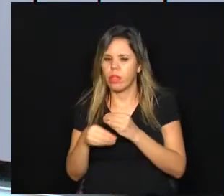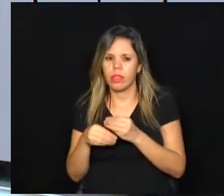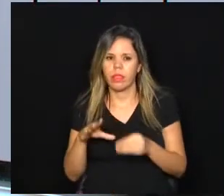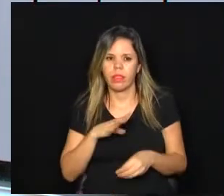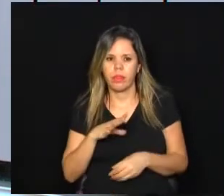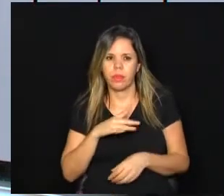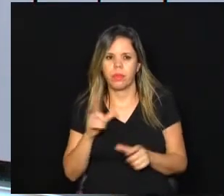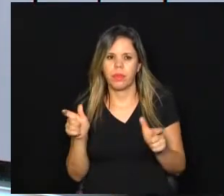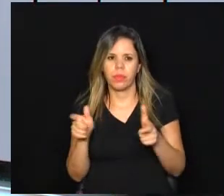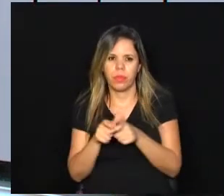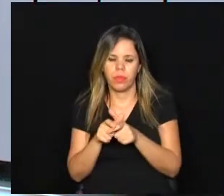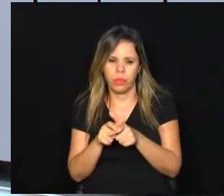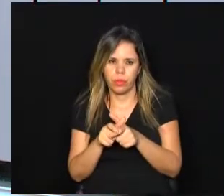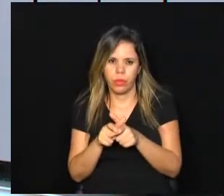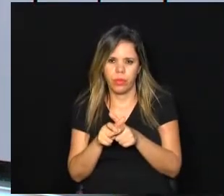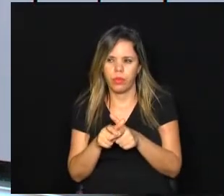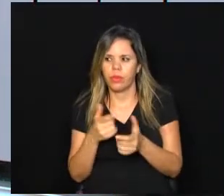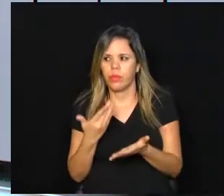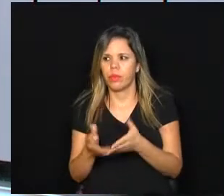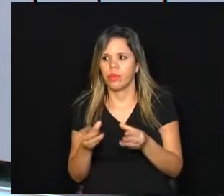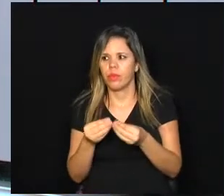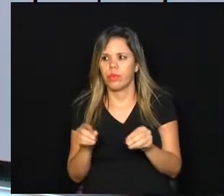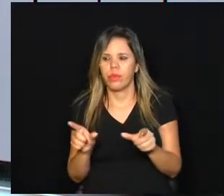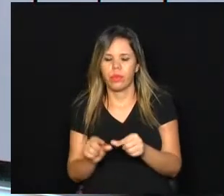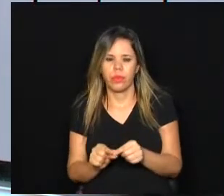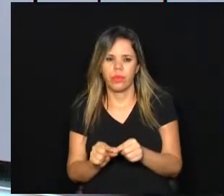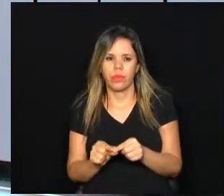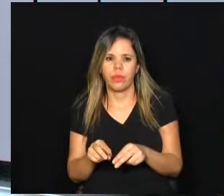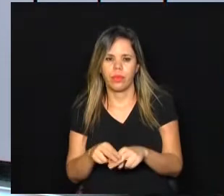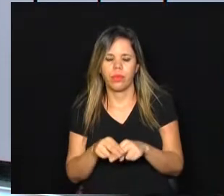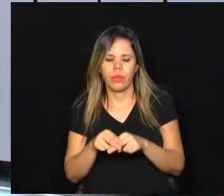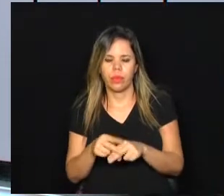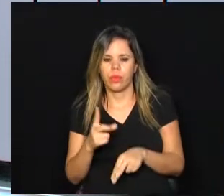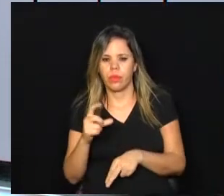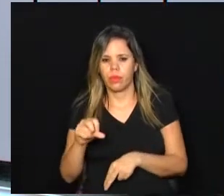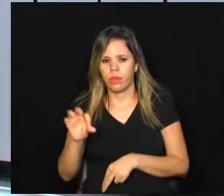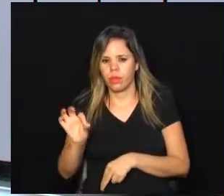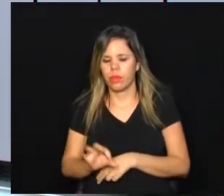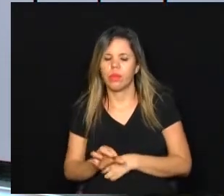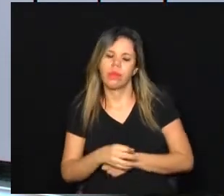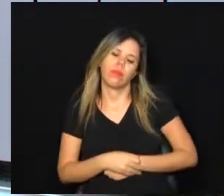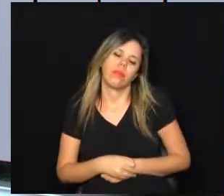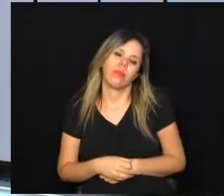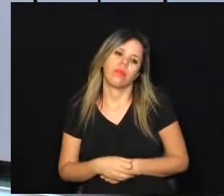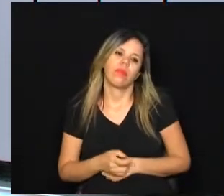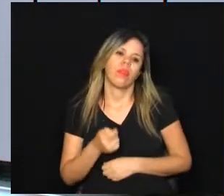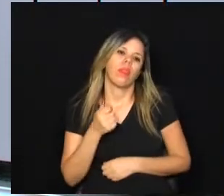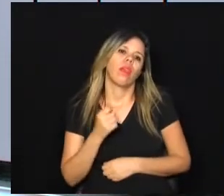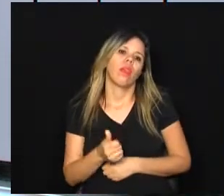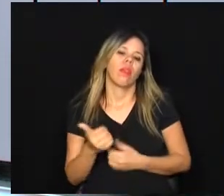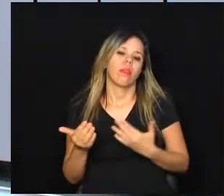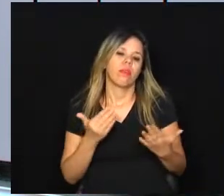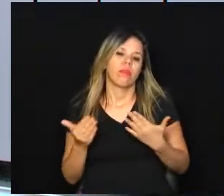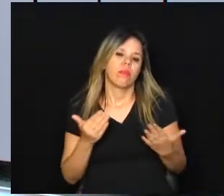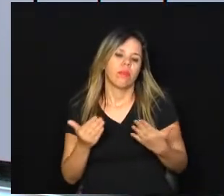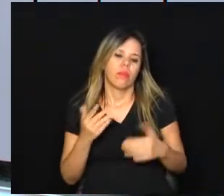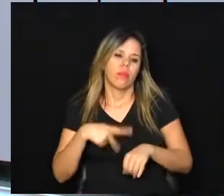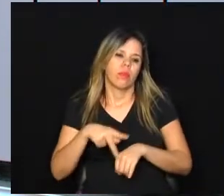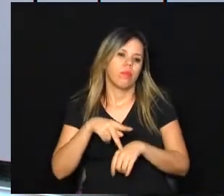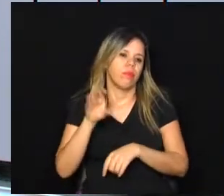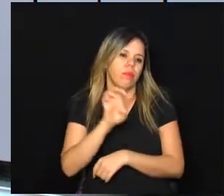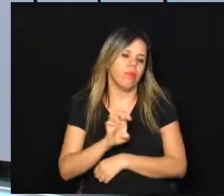tem o menor índice de perda. Nós estamos por conta de 19%, que é quase equiparado a alguns países da